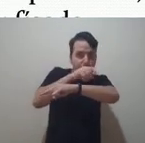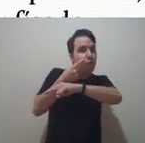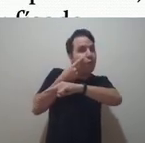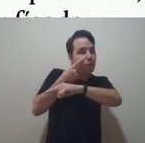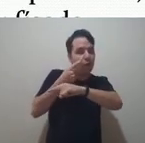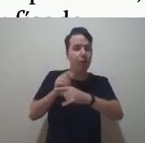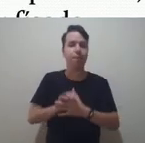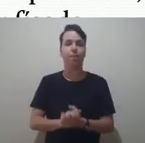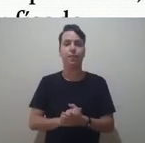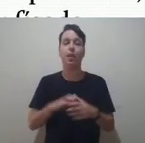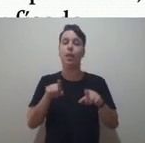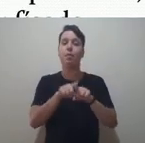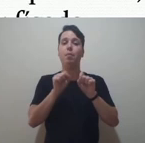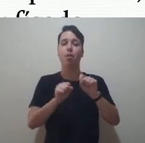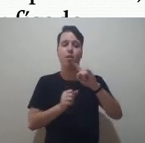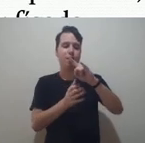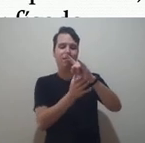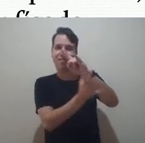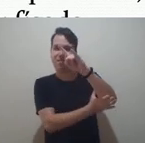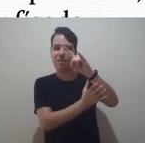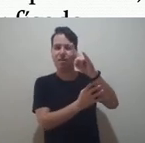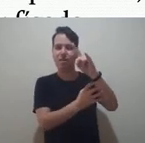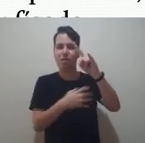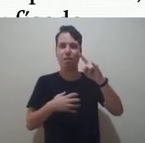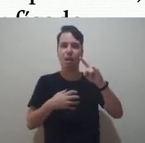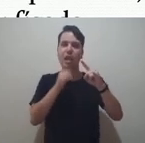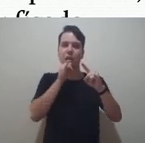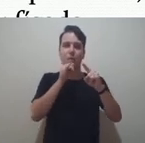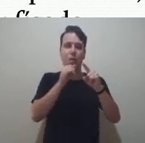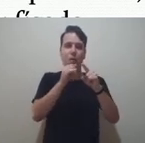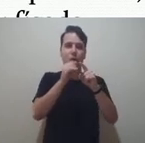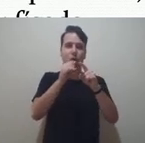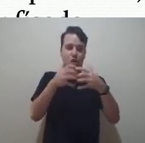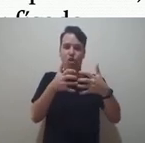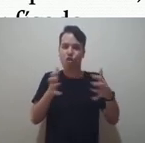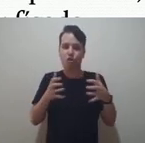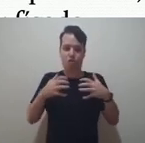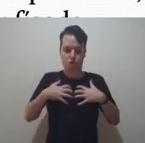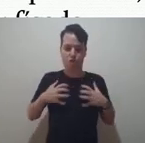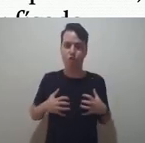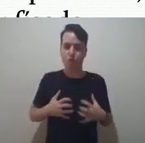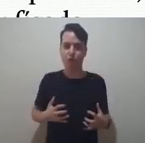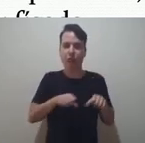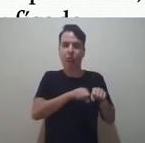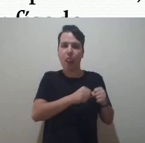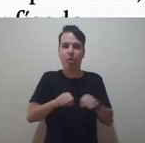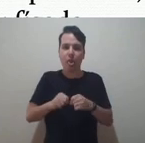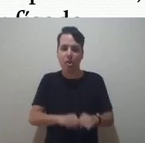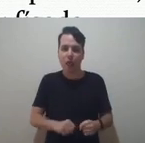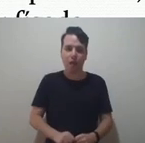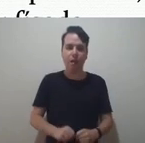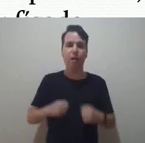Também podem ocorrer lesões em tórax e abdômen, como fraturas de costelas, colapso pulmonar,